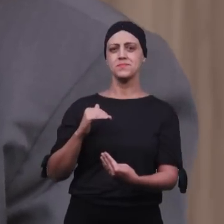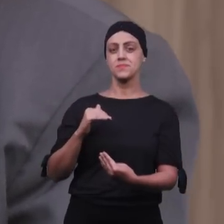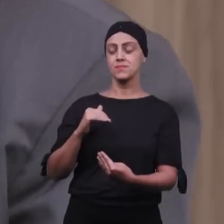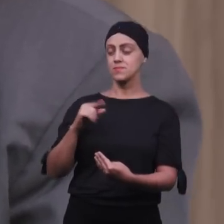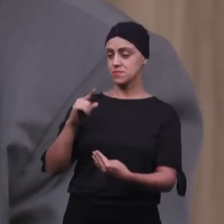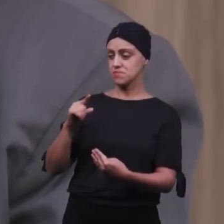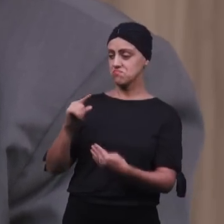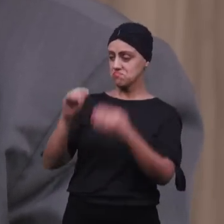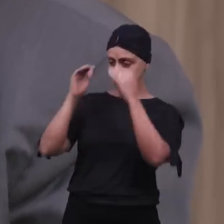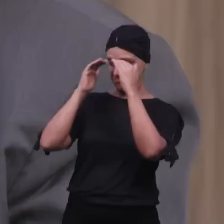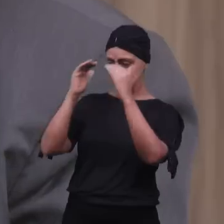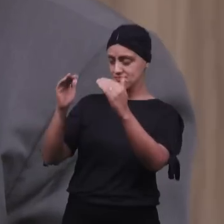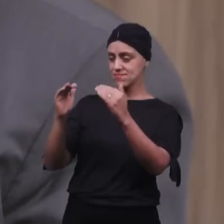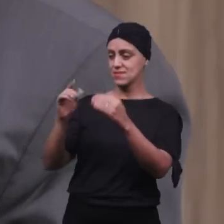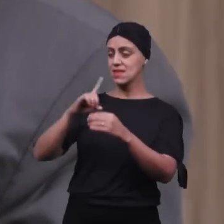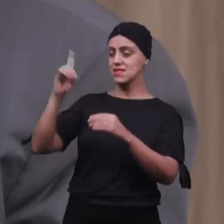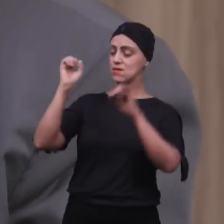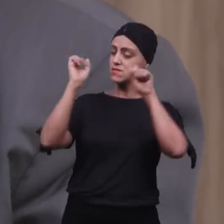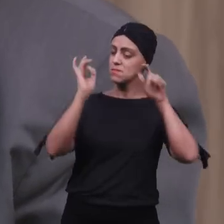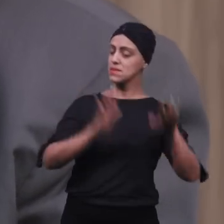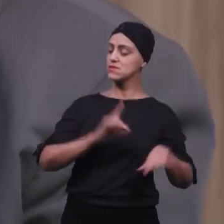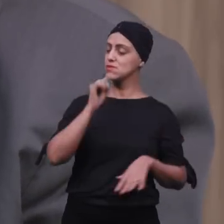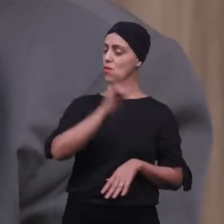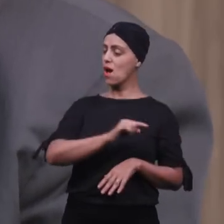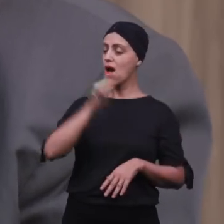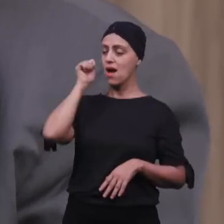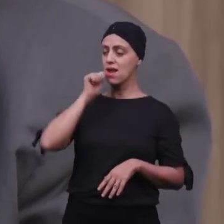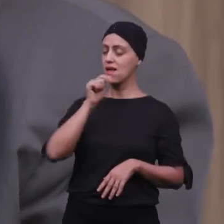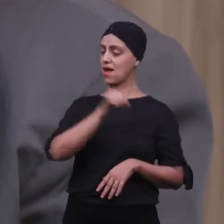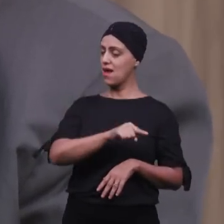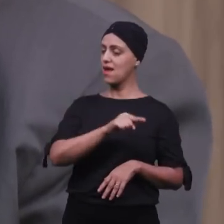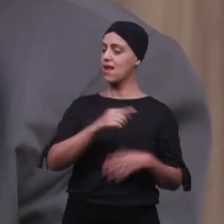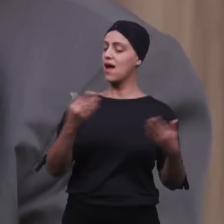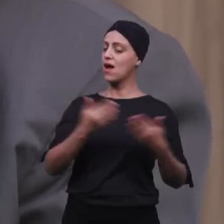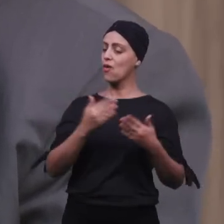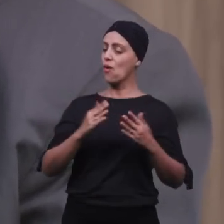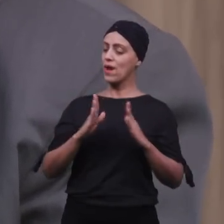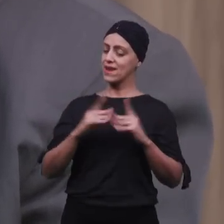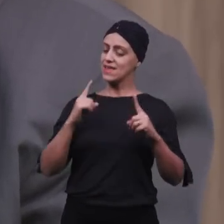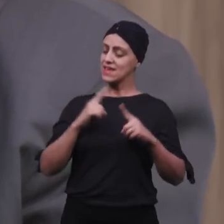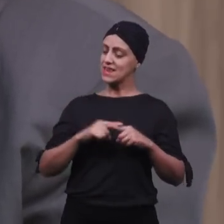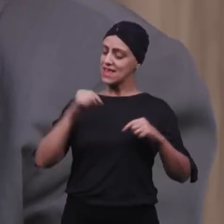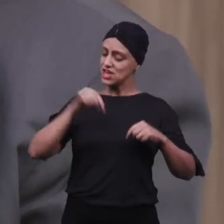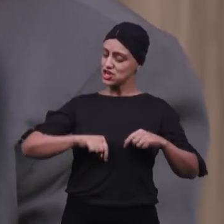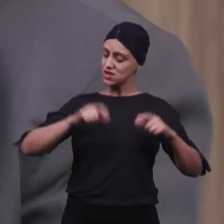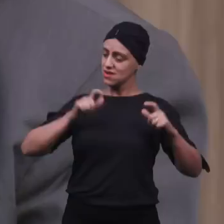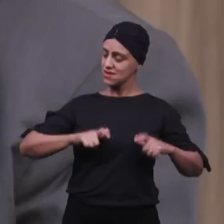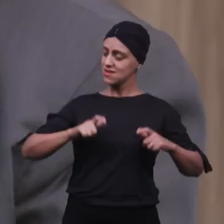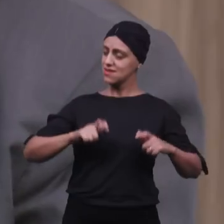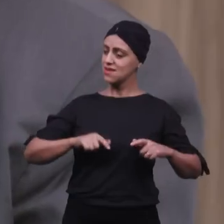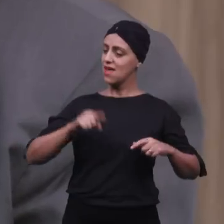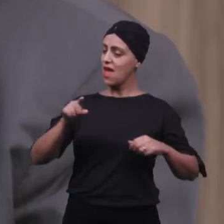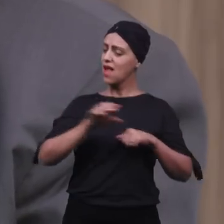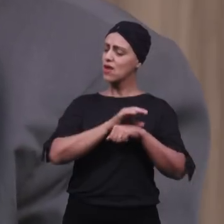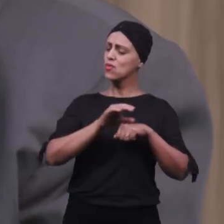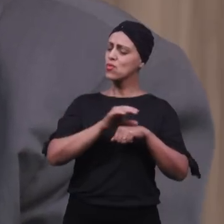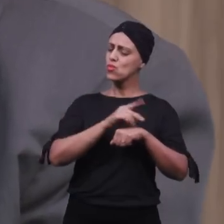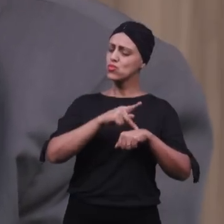conselho, e Deus operou uma grande bênção. Aleluia. Está se reunindo aqui na igreja. E ela fez um curso